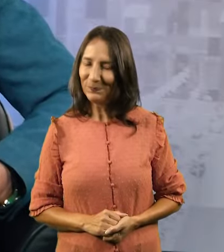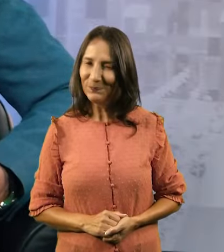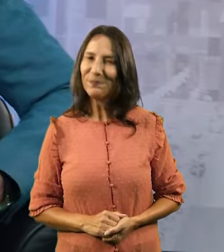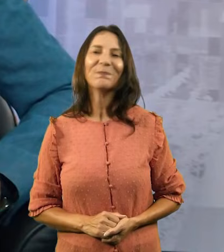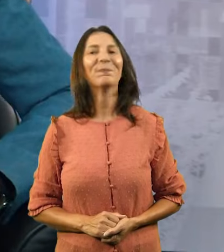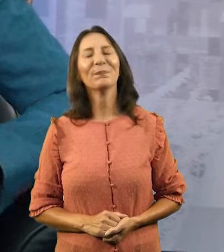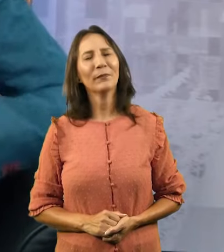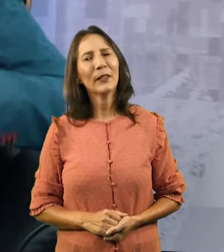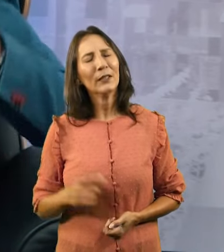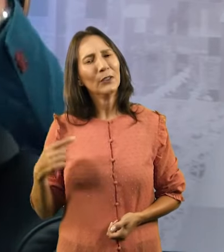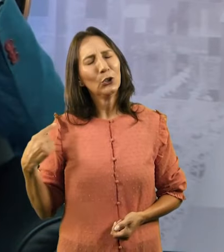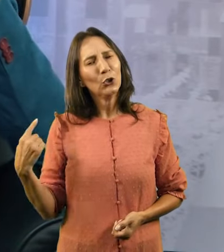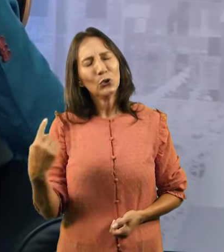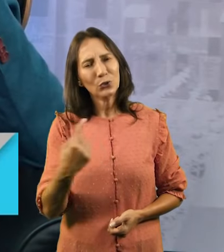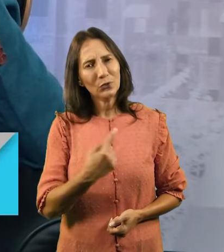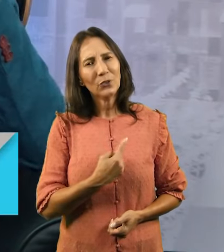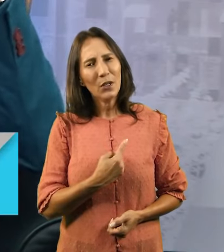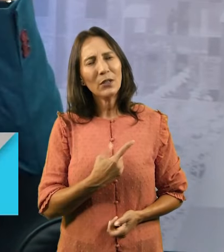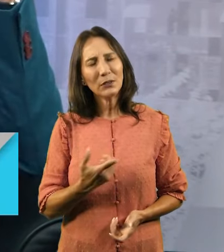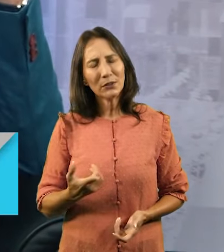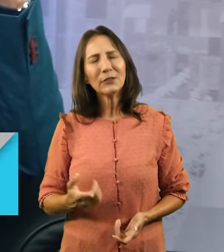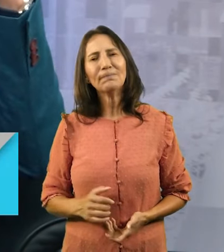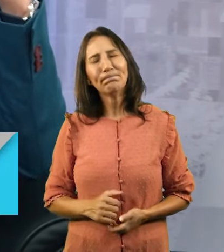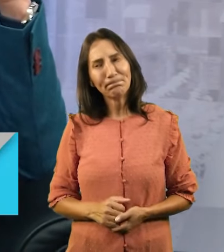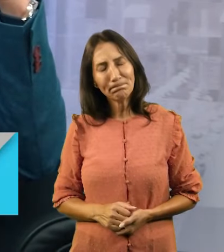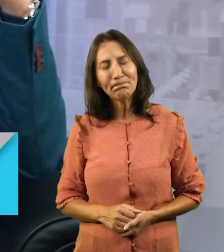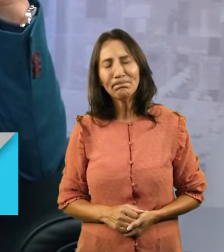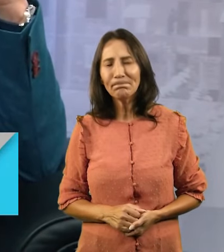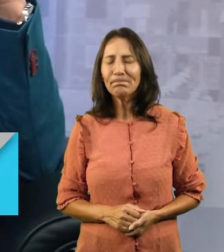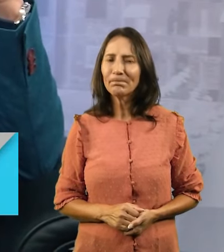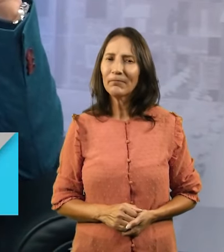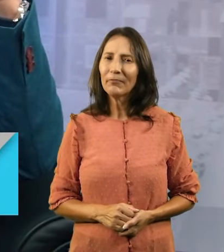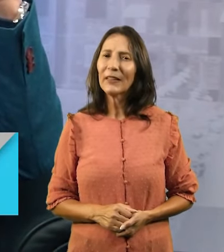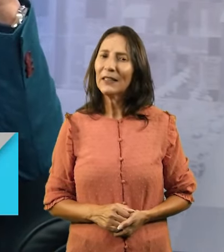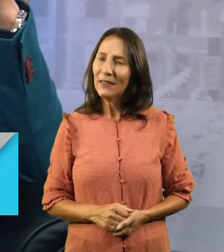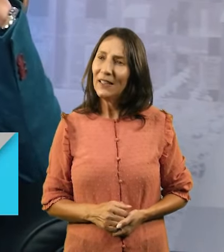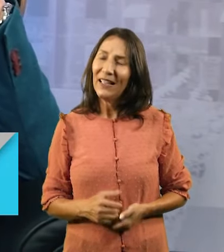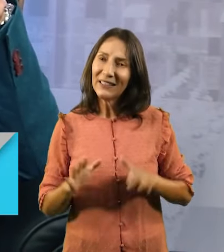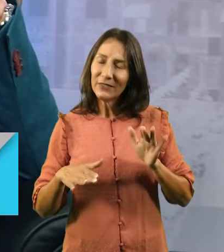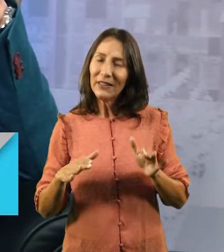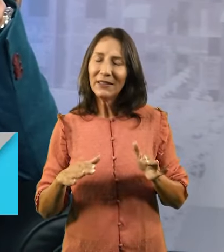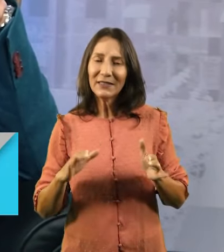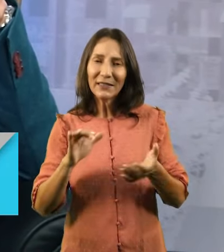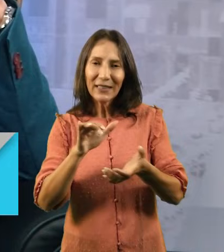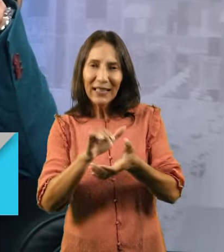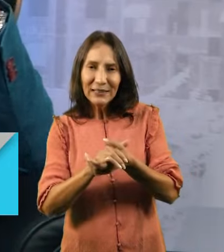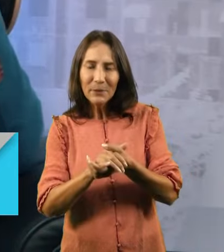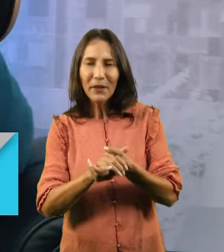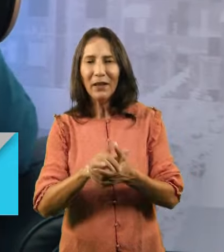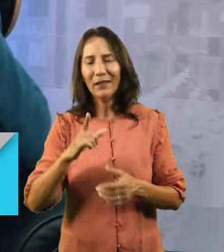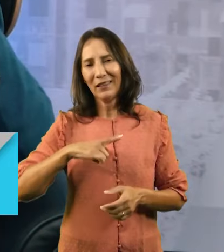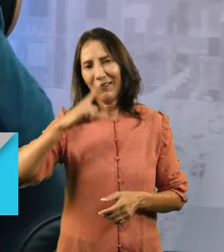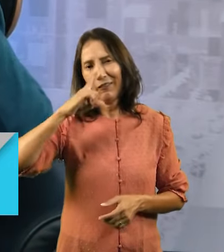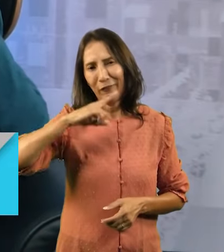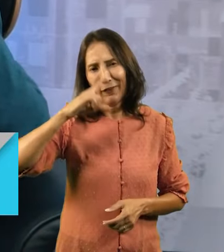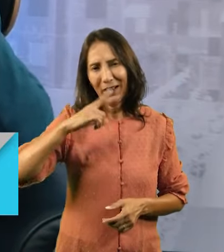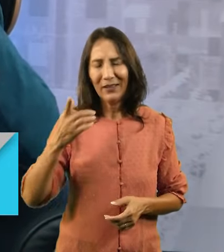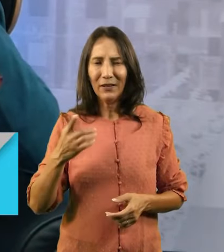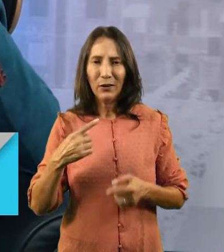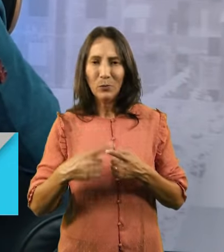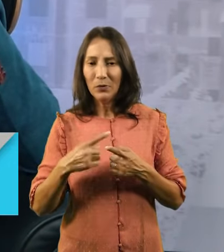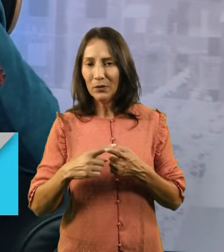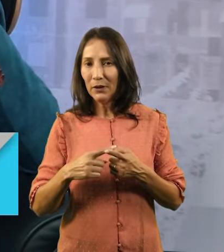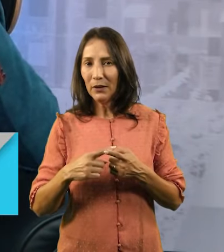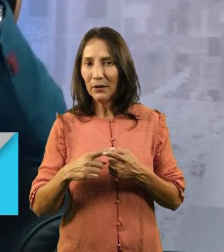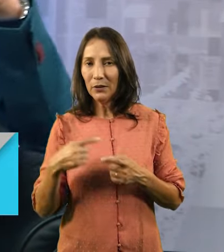Todos nós estamos sujeitos a um casamento com erros, porque nós não conhecemos